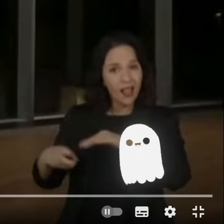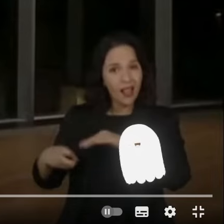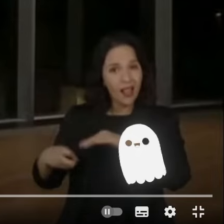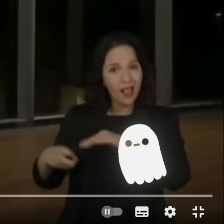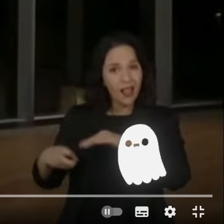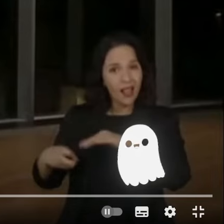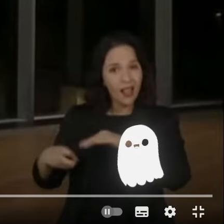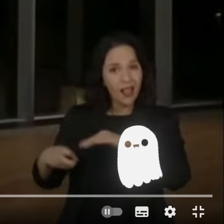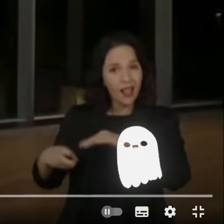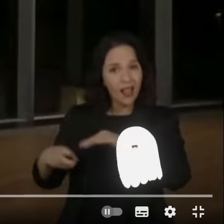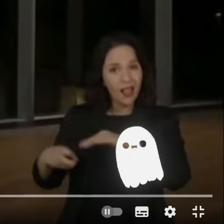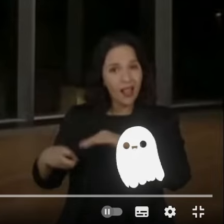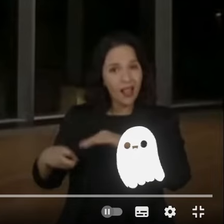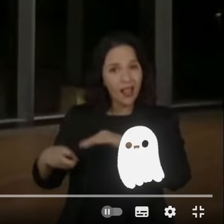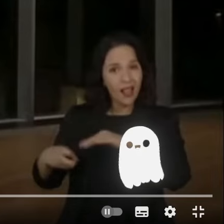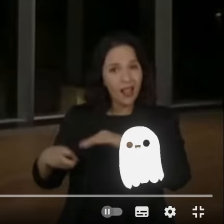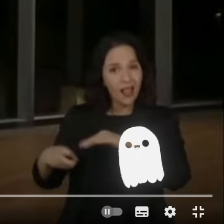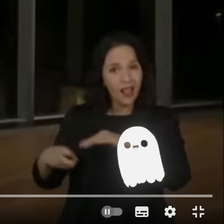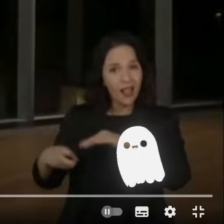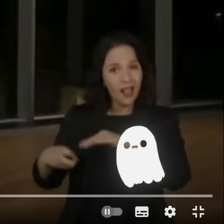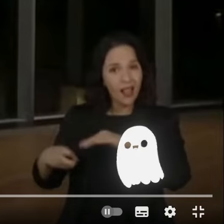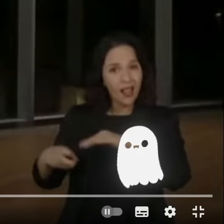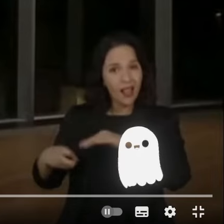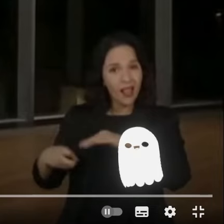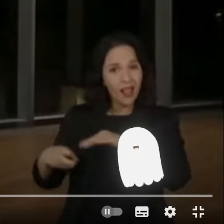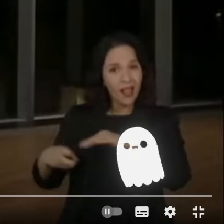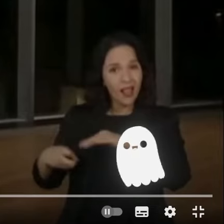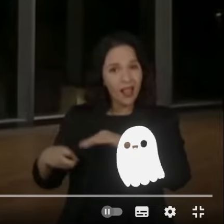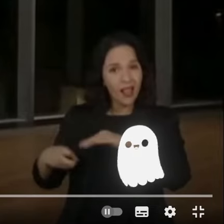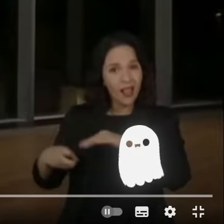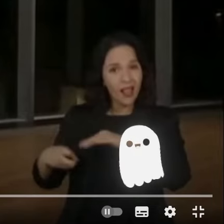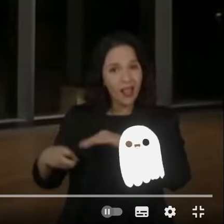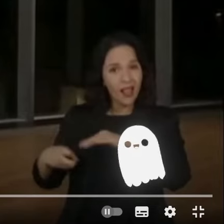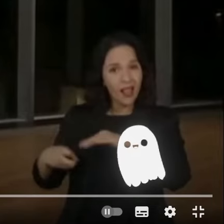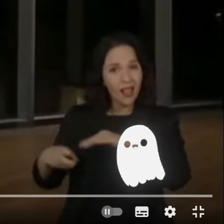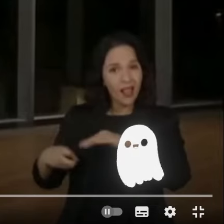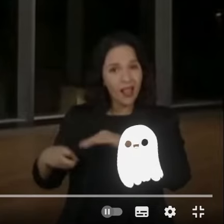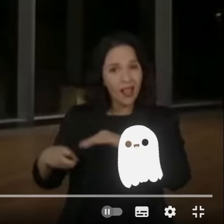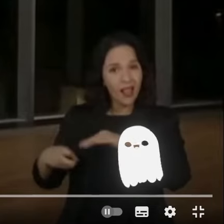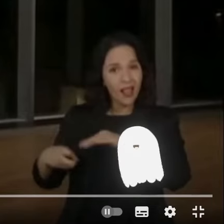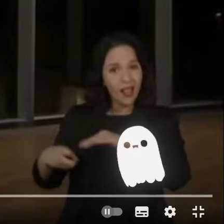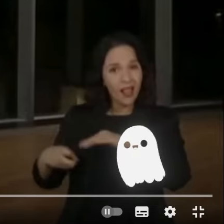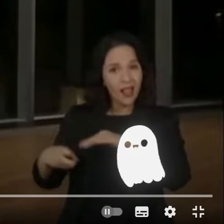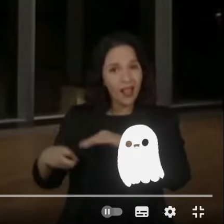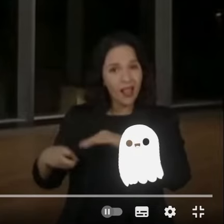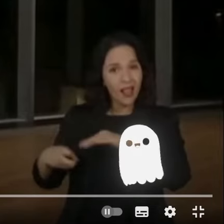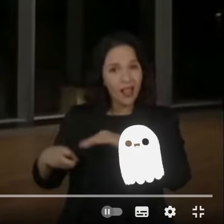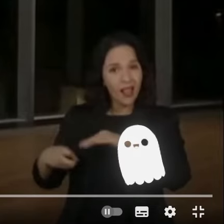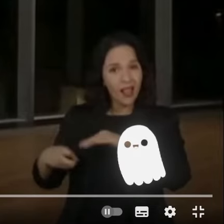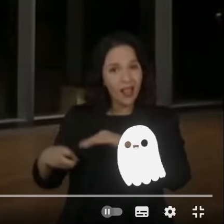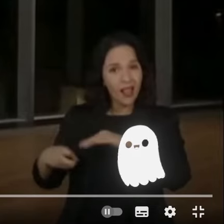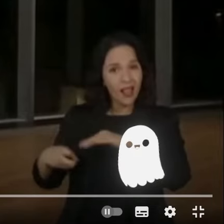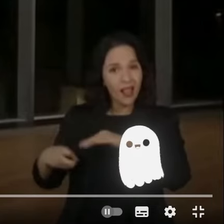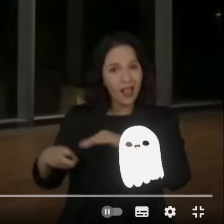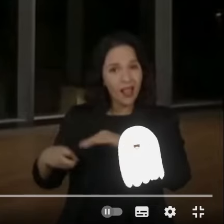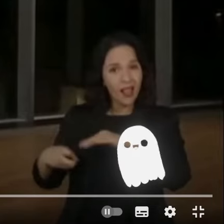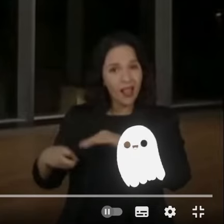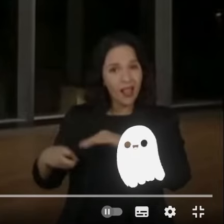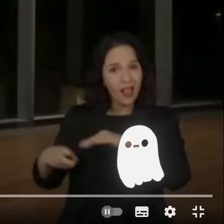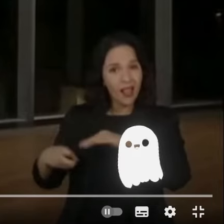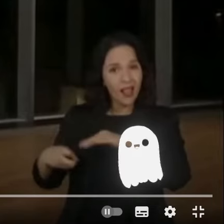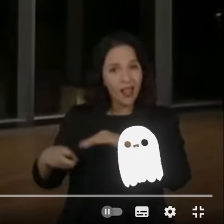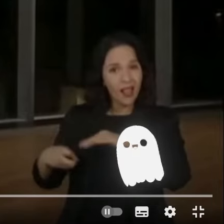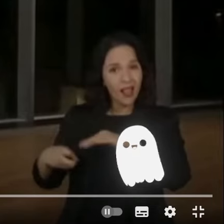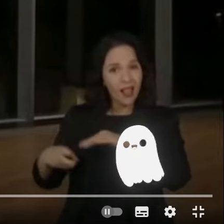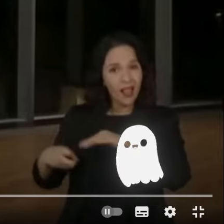falei pro Vini, não, vamos assistir, parece muito legal e tal. Coloquei a fita. O bico do Dabel mandou 13 reais. Bel, você está fazendo parte do melhor momento da minha vida. Obrigado por